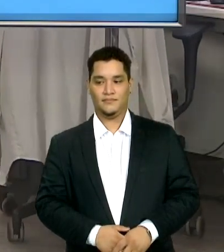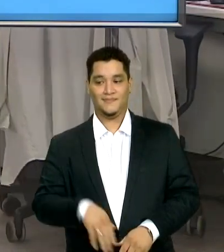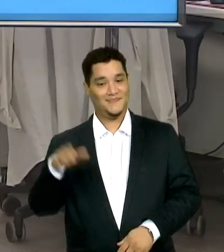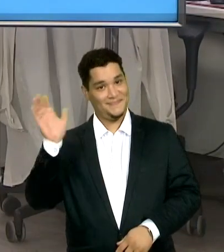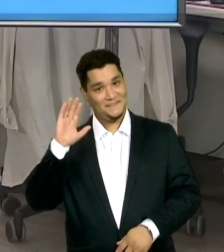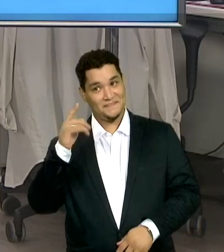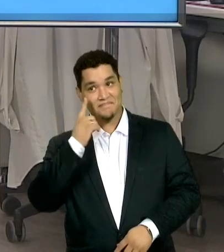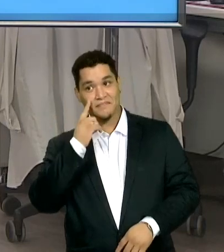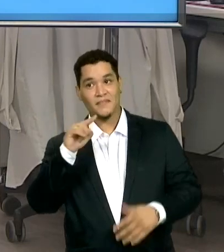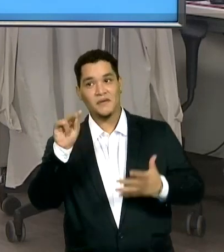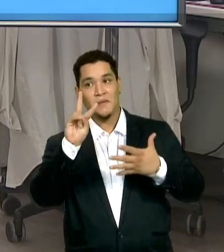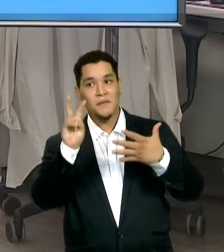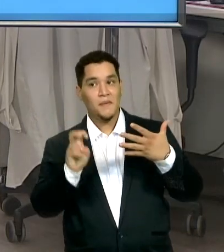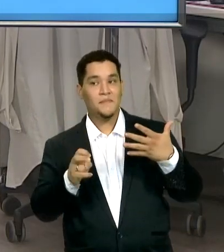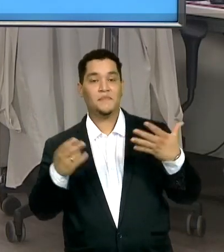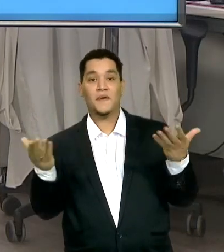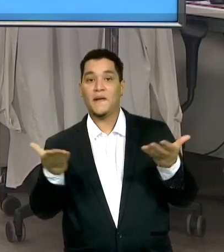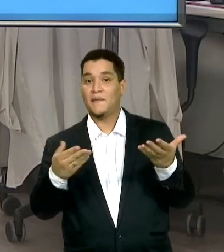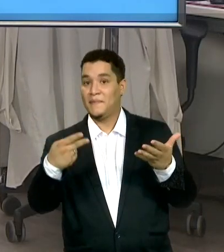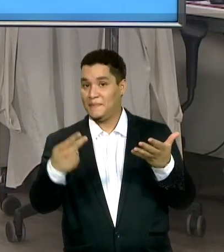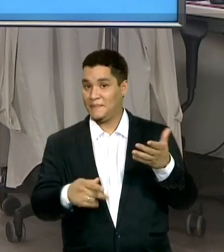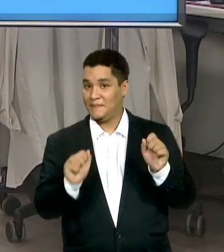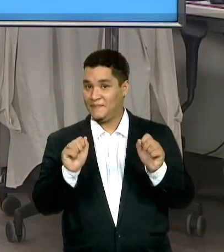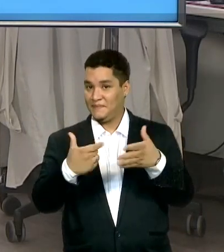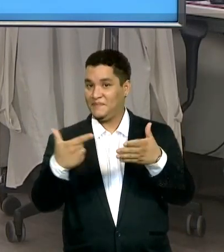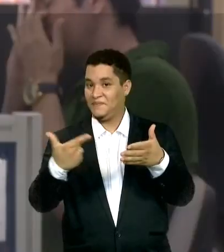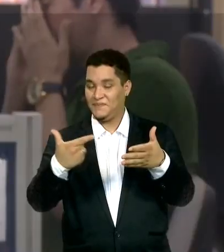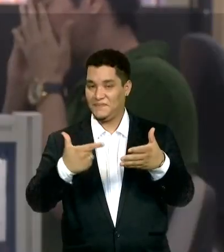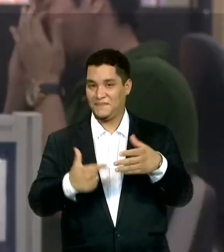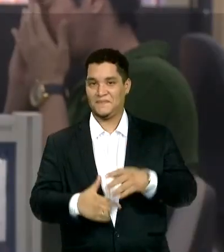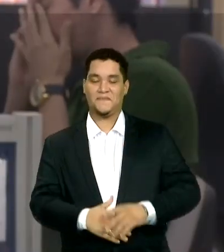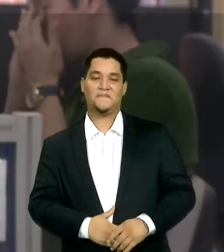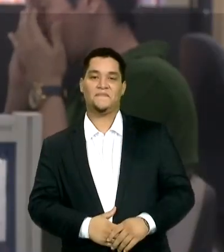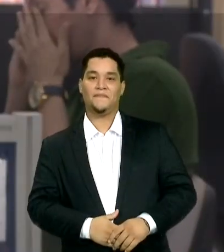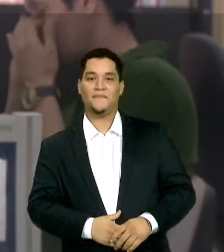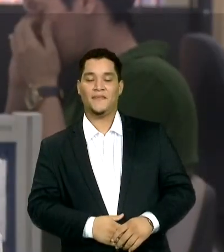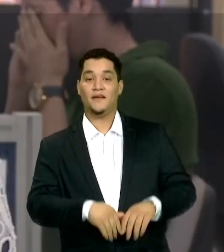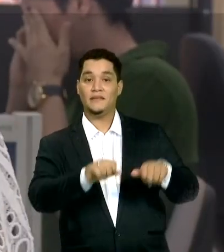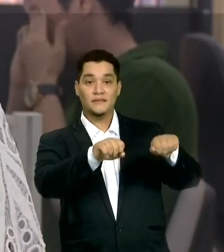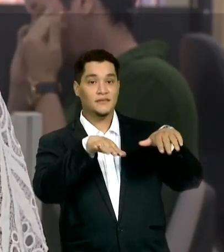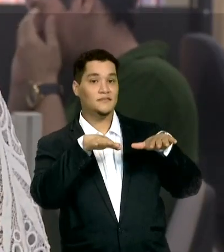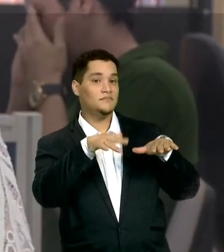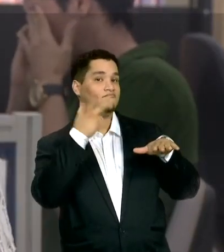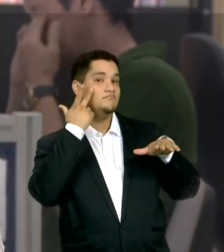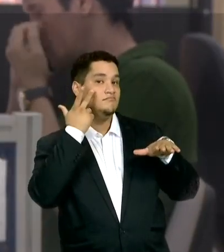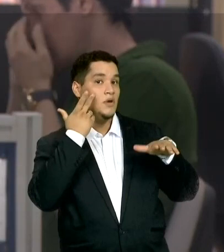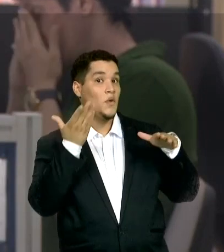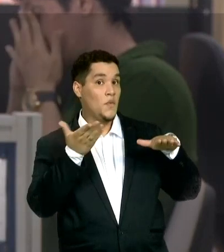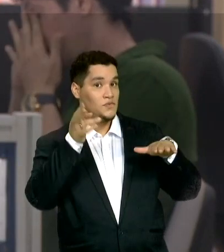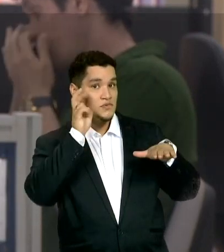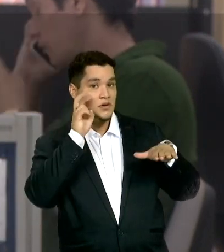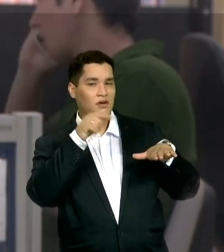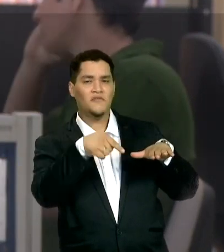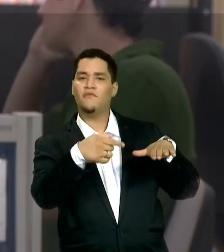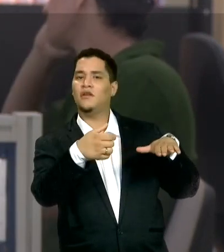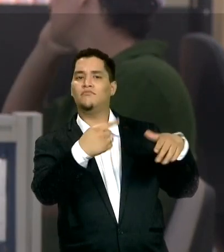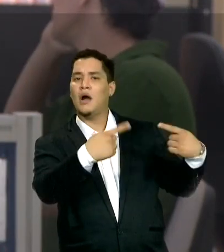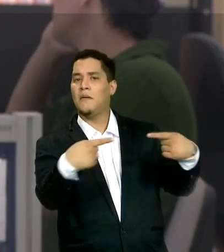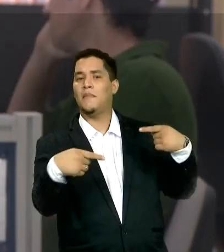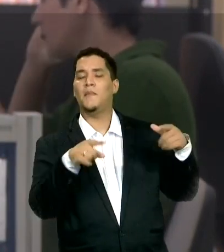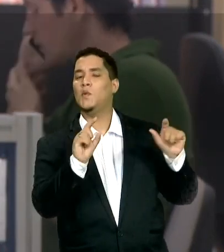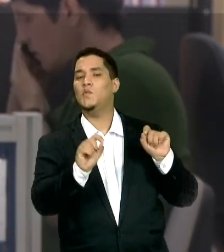Olá, veja os destaques de hoje do Assembleia em Foco, segunda edição. Os assuntos debatidos na sessão plenária desta